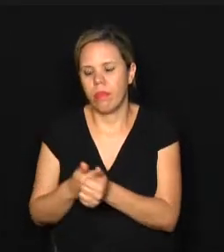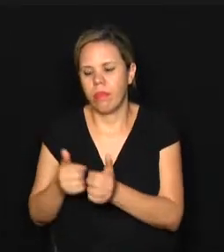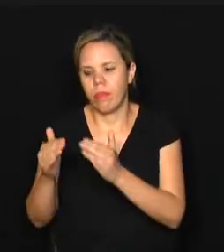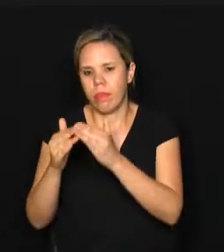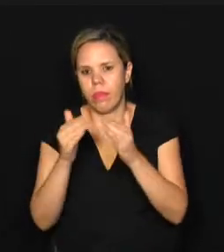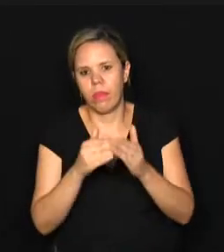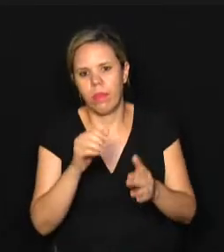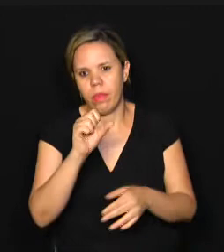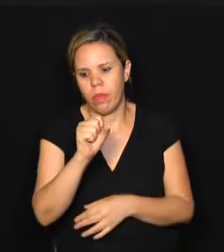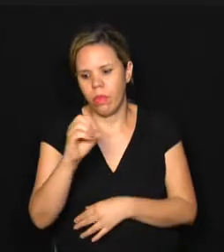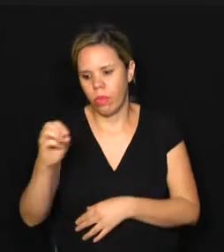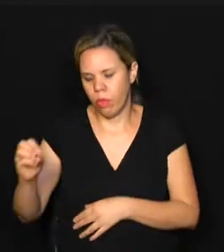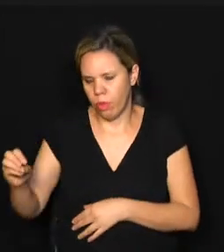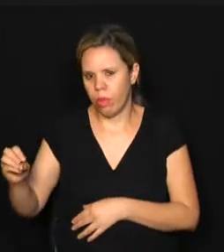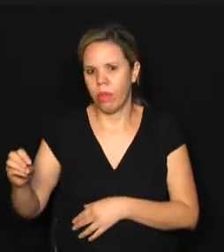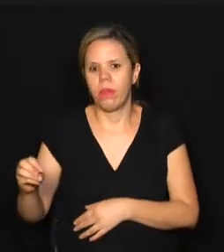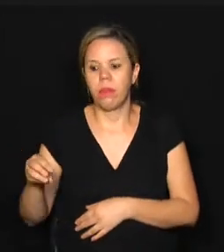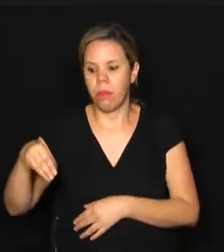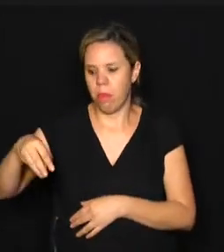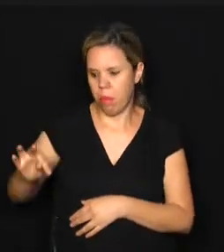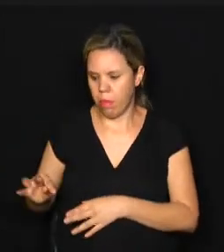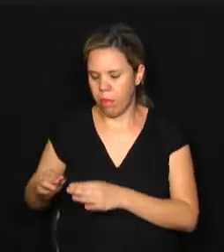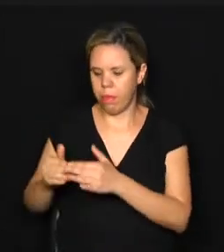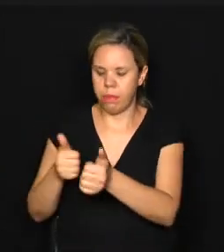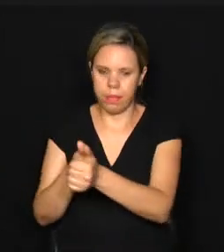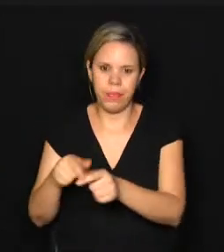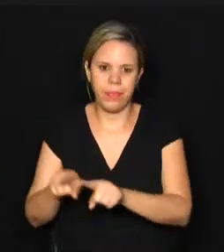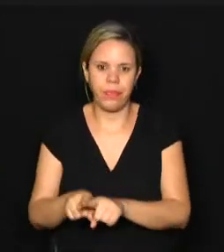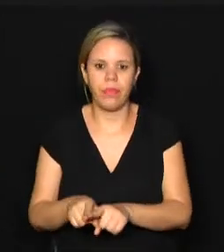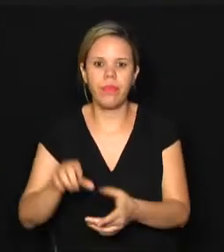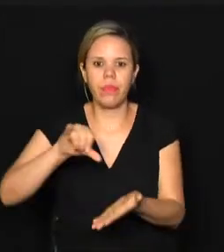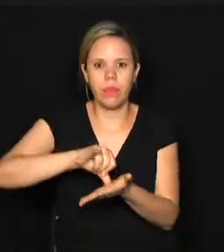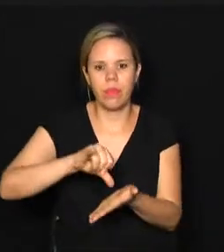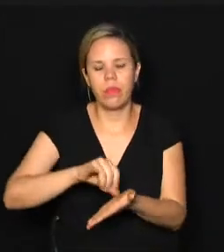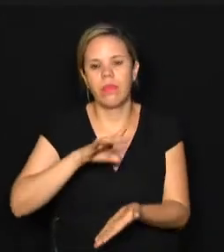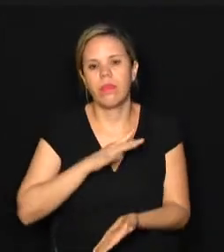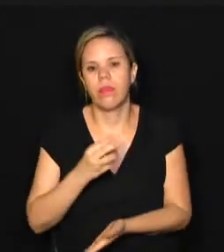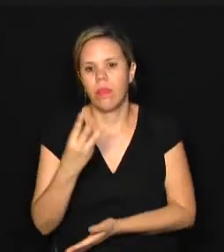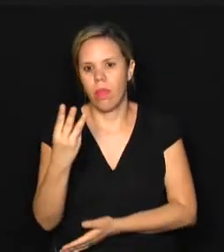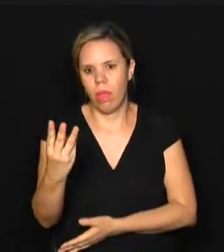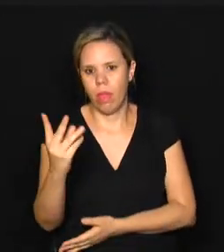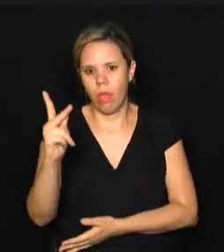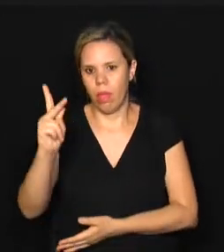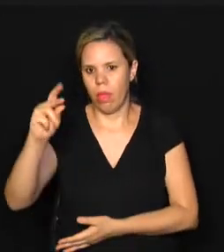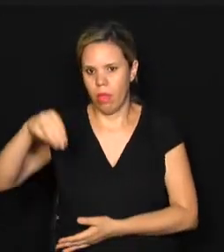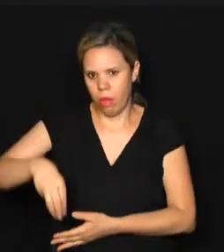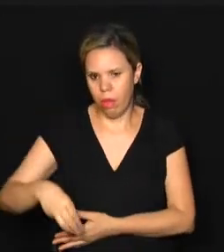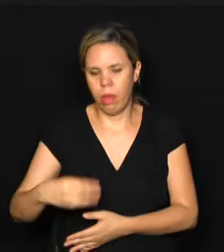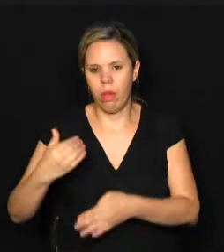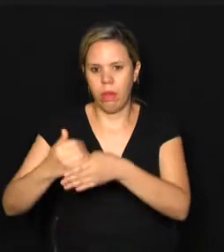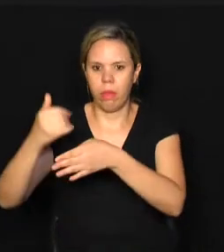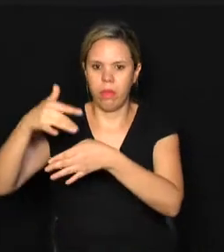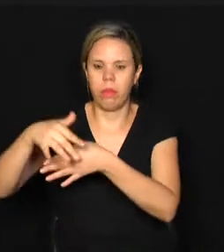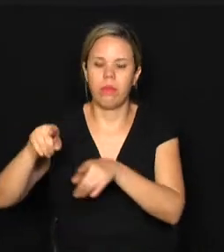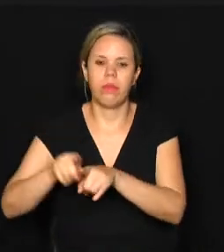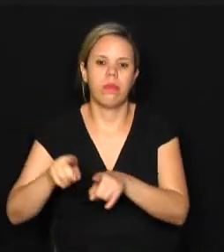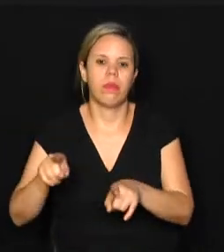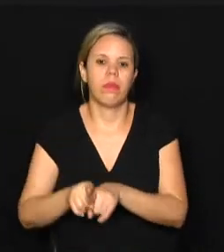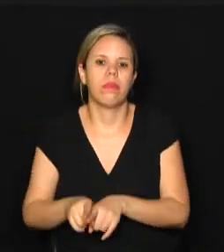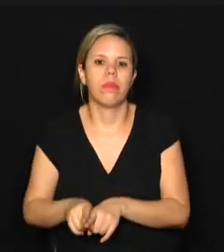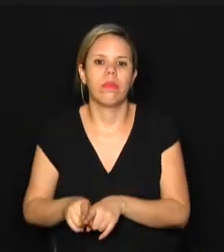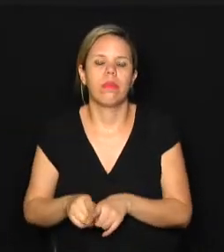como também o centro da cidade está a menos de 3 quilômetros da barragem, né? A jusante, que eles chamam, que é abaixo.